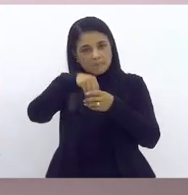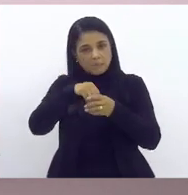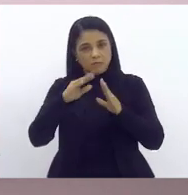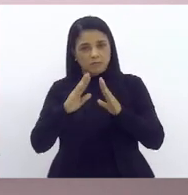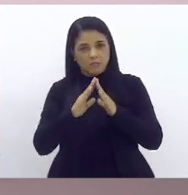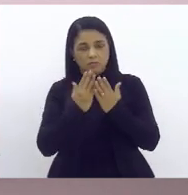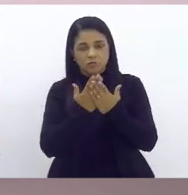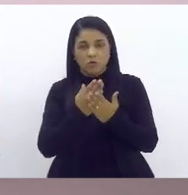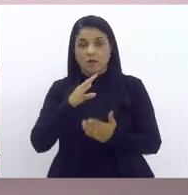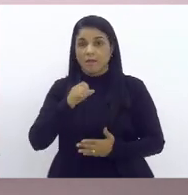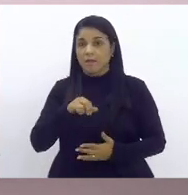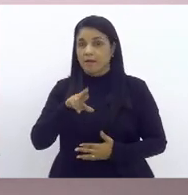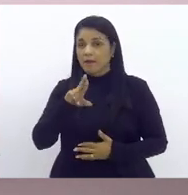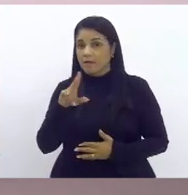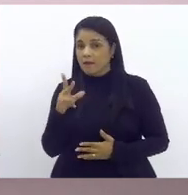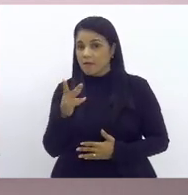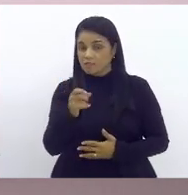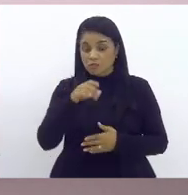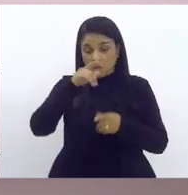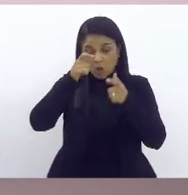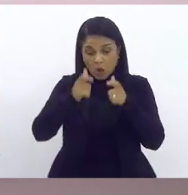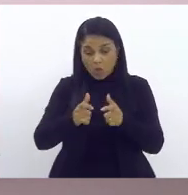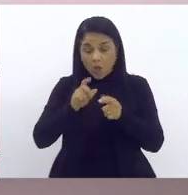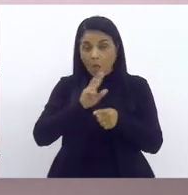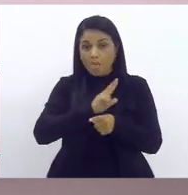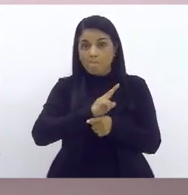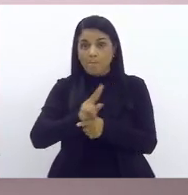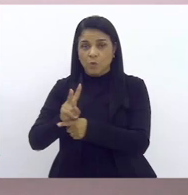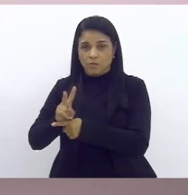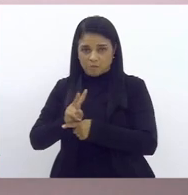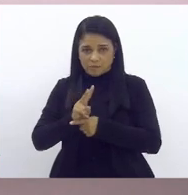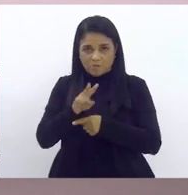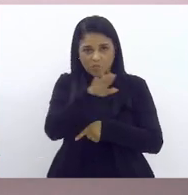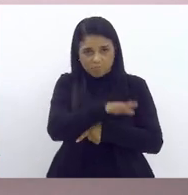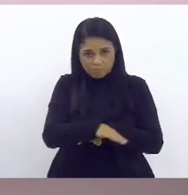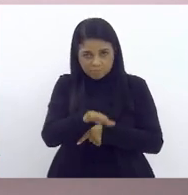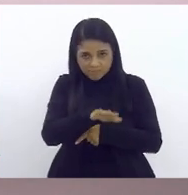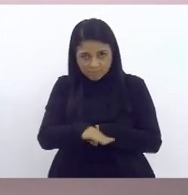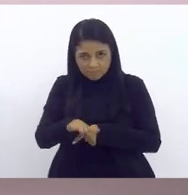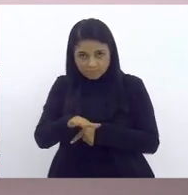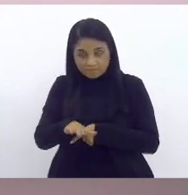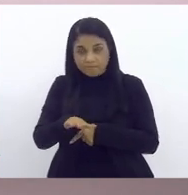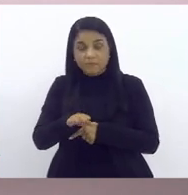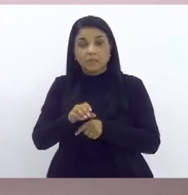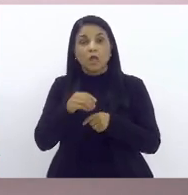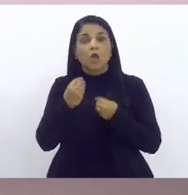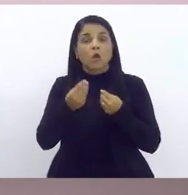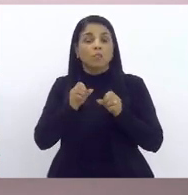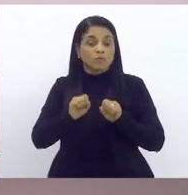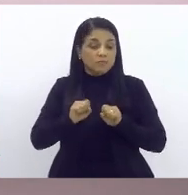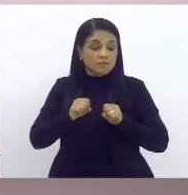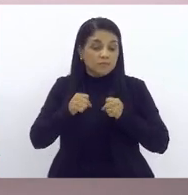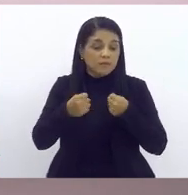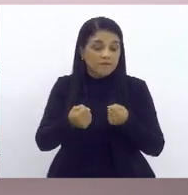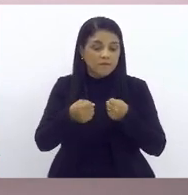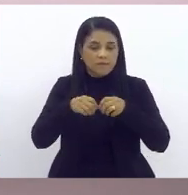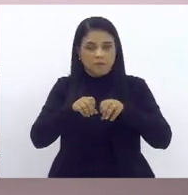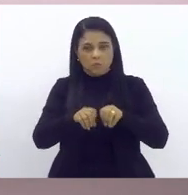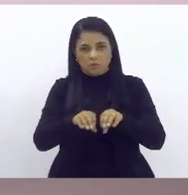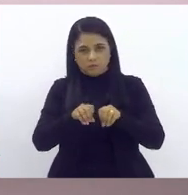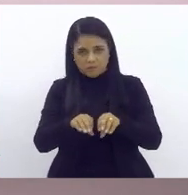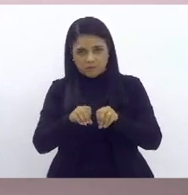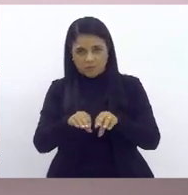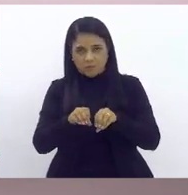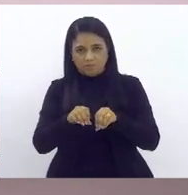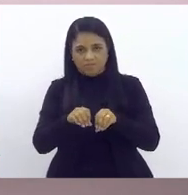das creches, porque ali é o local de proteção delas. E por que não se defender uma educação? Isso